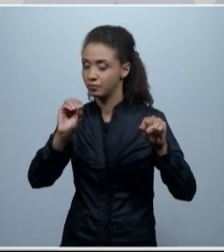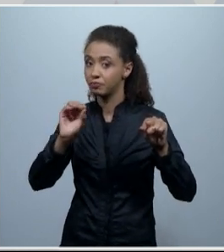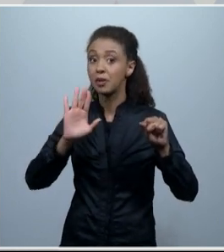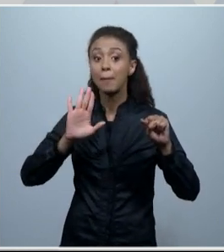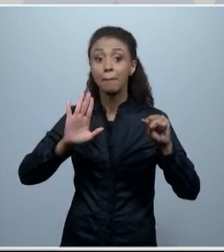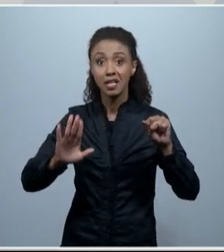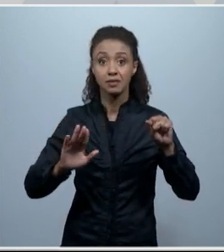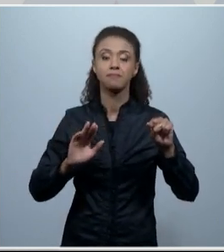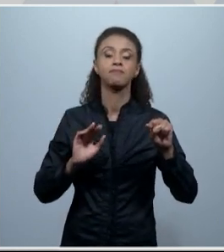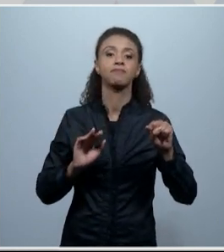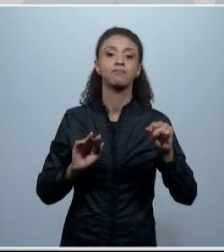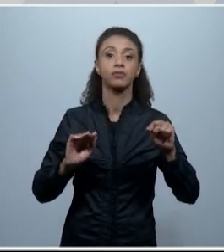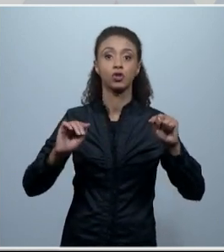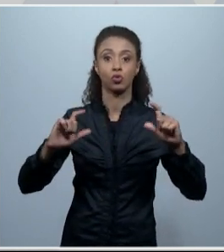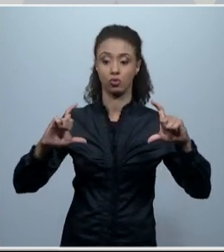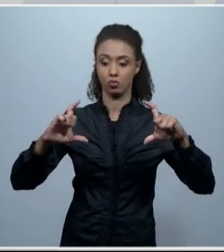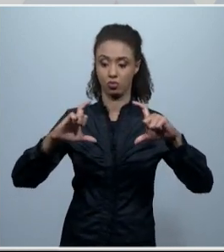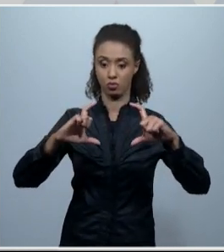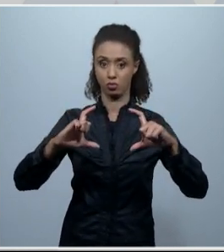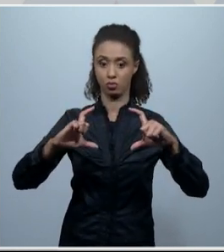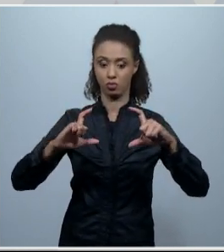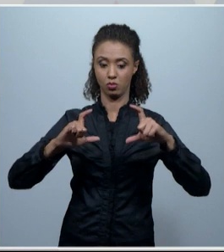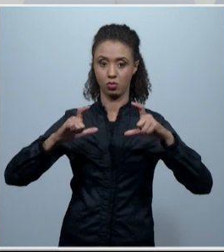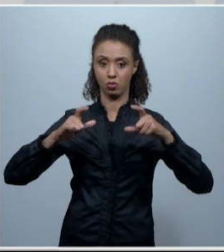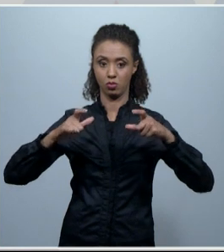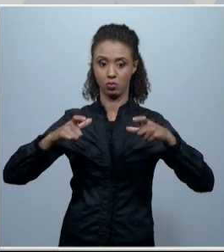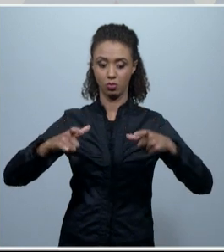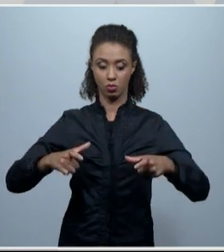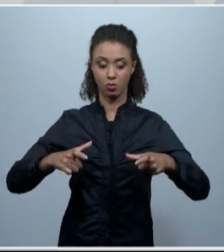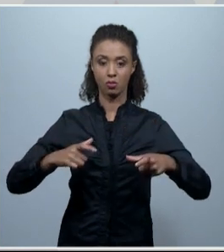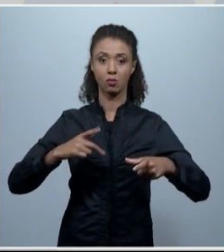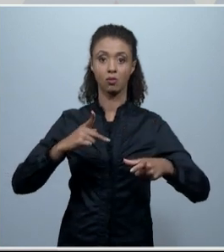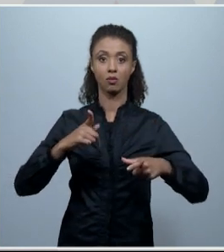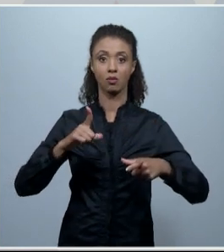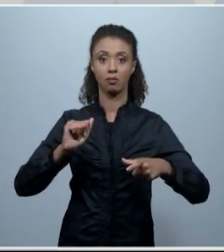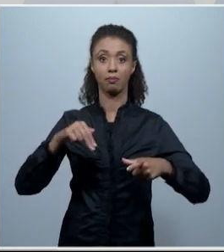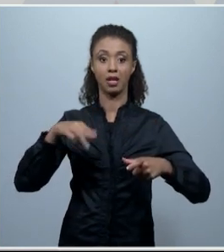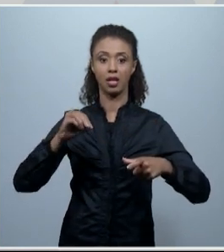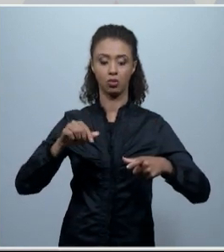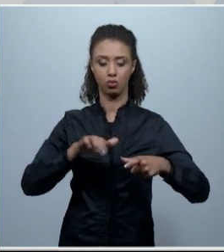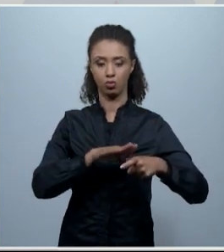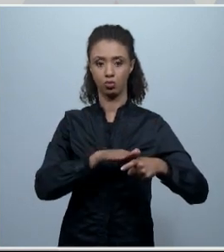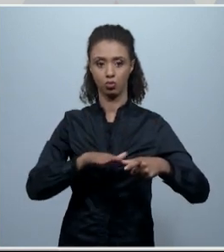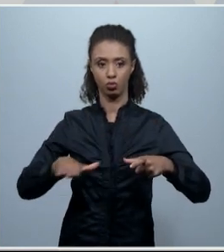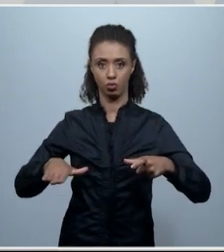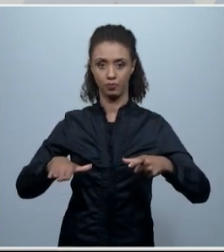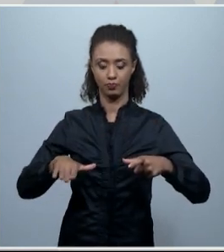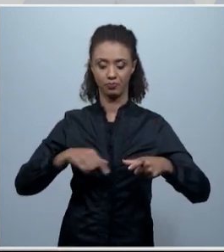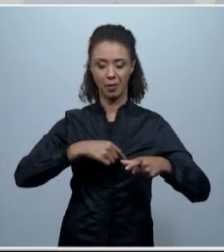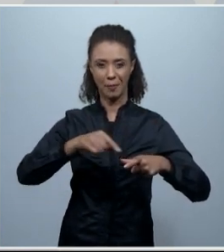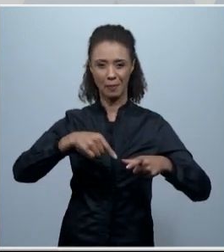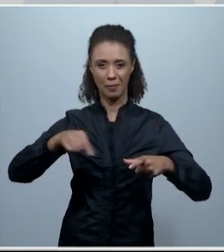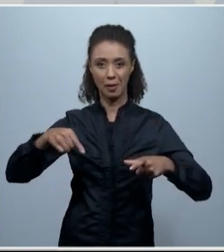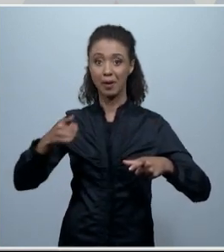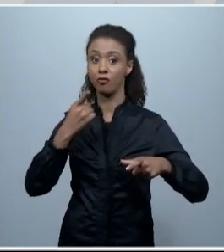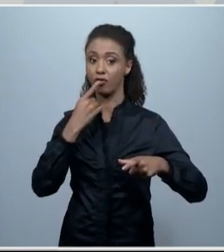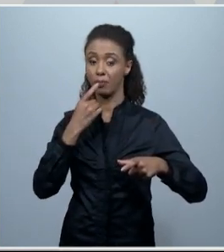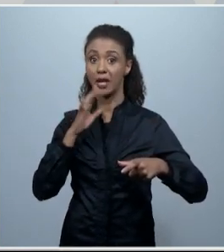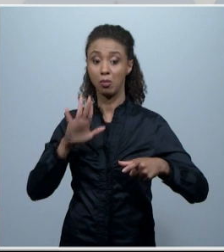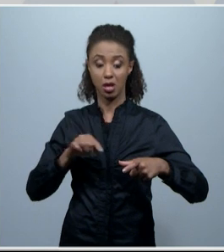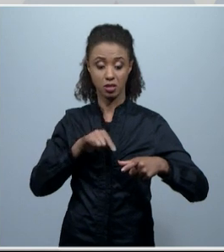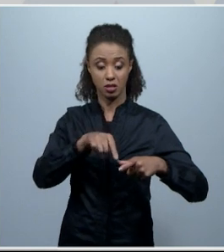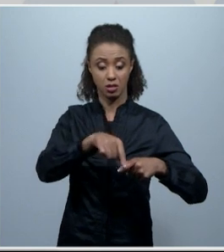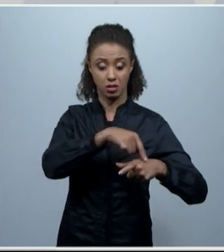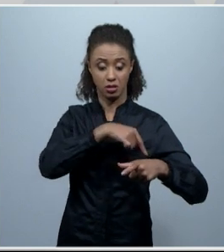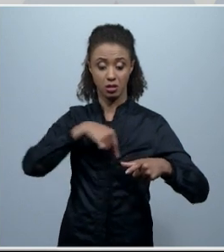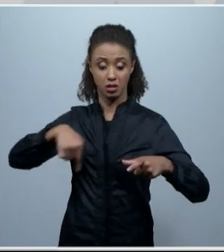tudo que está aqui dentro do disco é o que eu vou chamar de plano os pontos que estão na borda tinha nessa circunferência não estão no meu plano tá só os